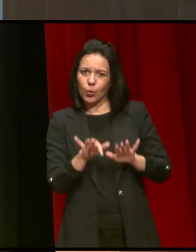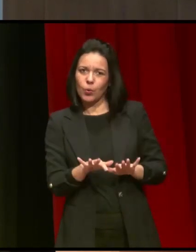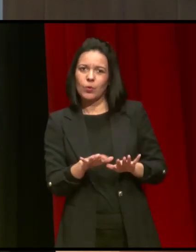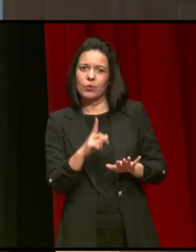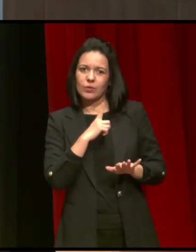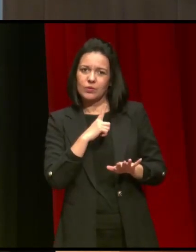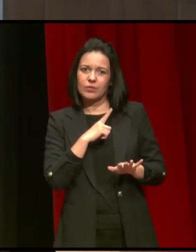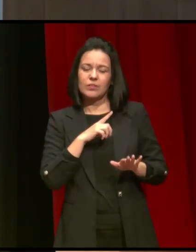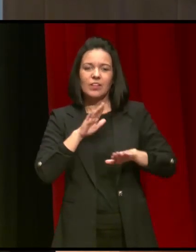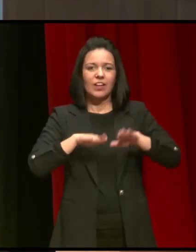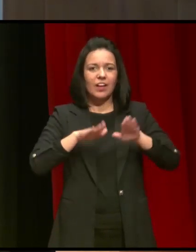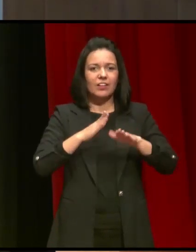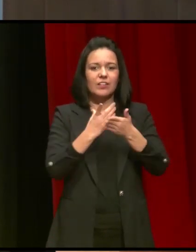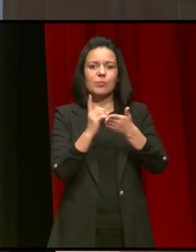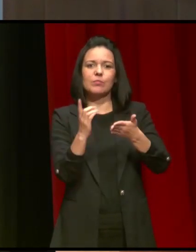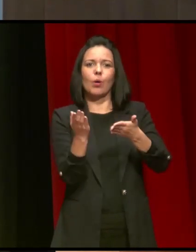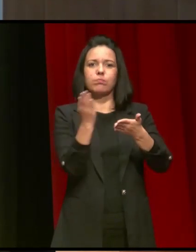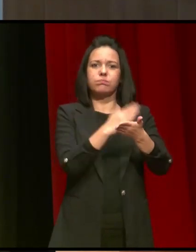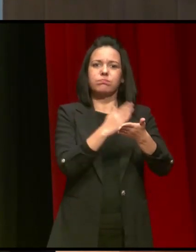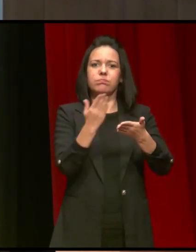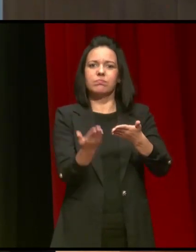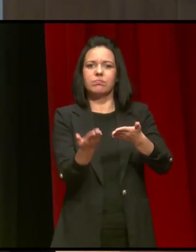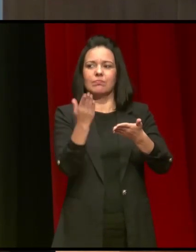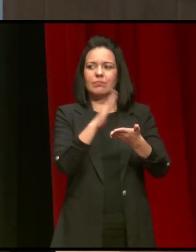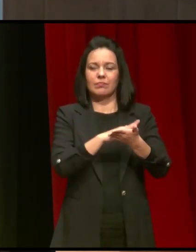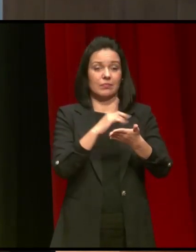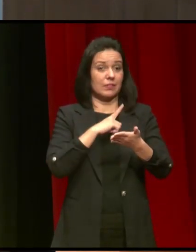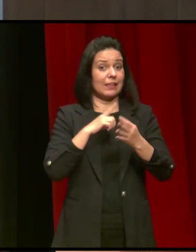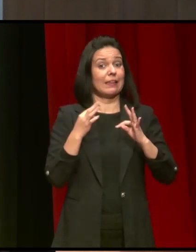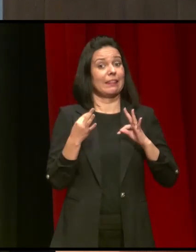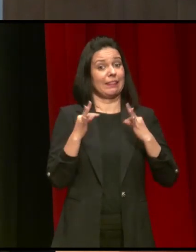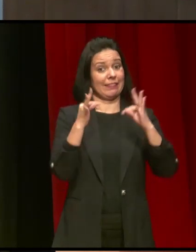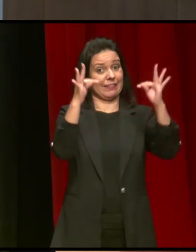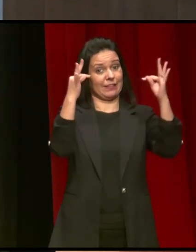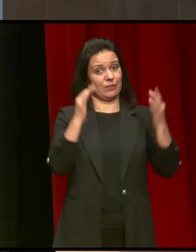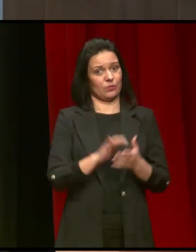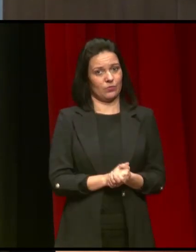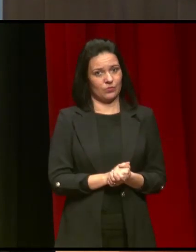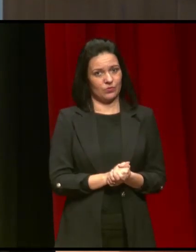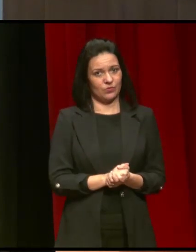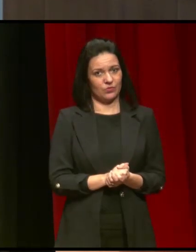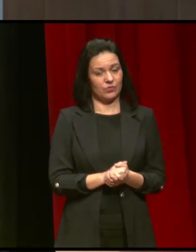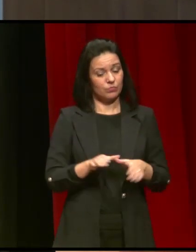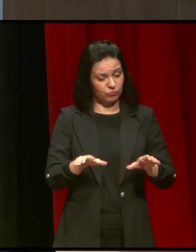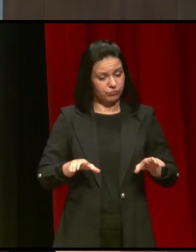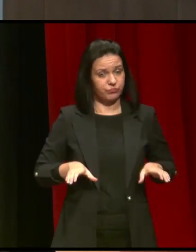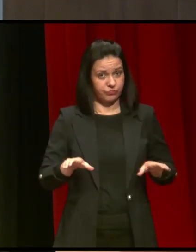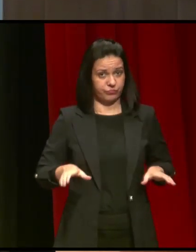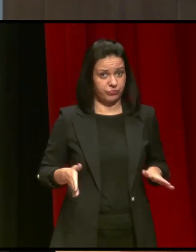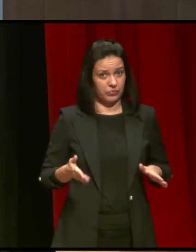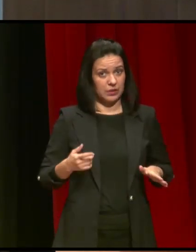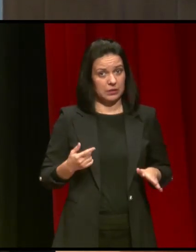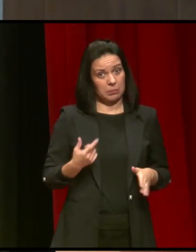Bíblia vira a página para ele. Ele tem uma tecnologia, quer dizer, a cadeira de roda custa quanto? Depende do que você